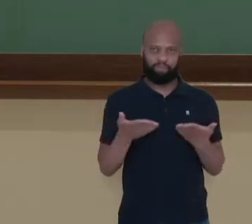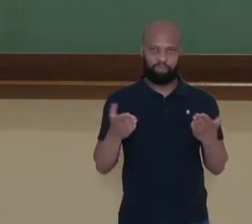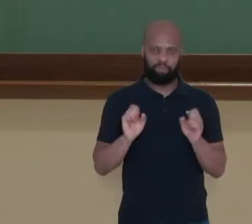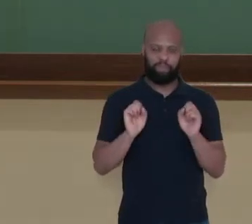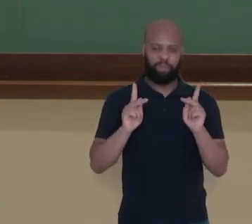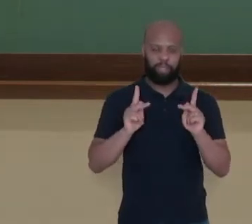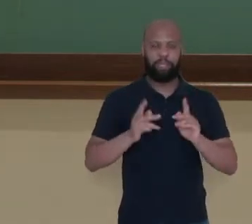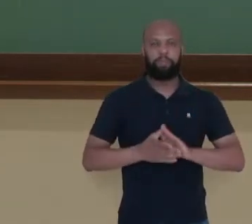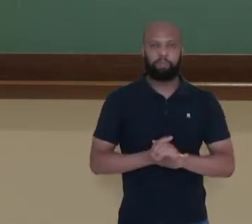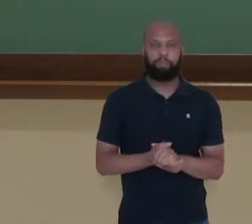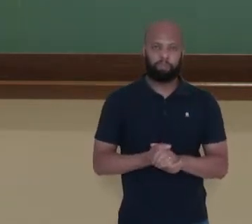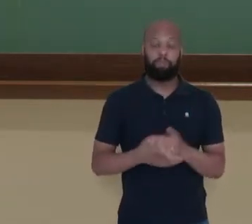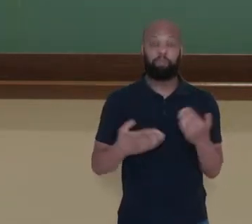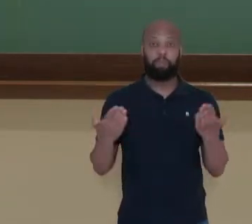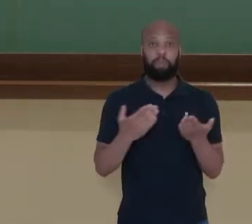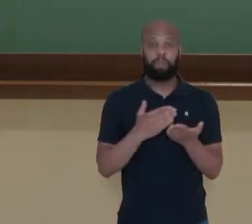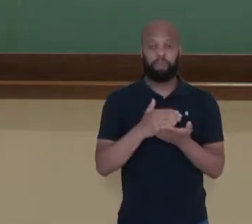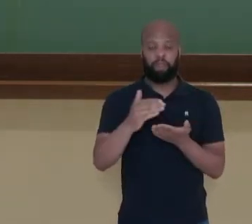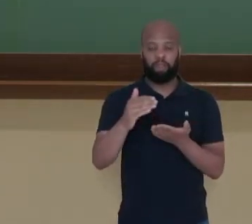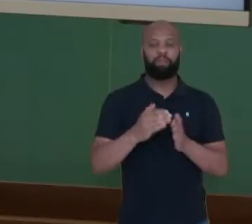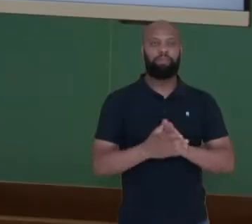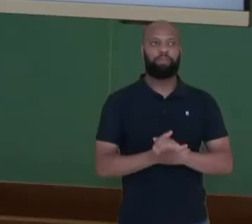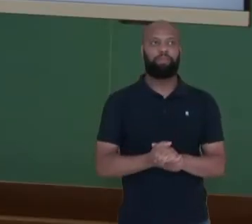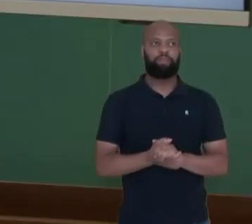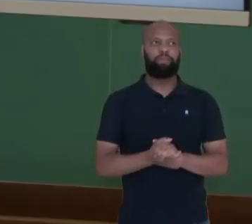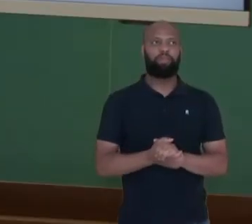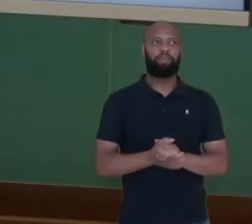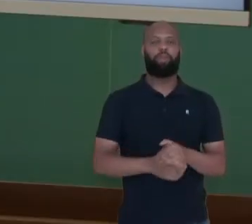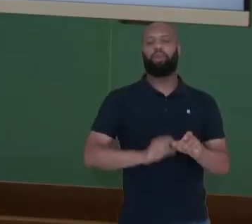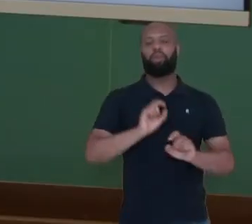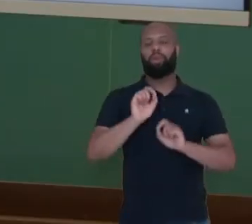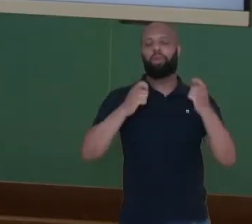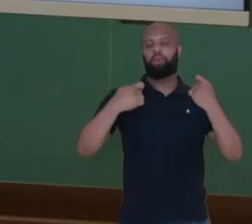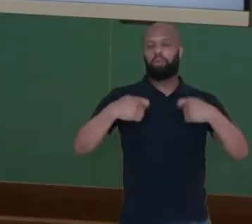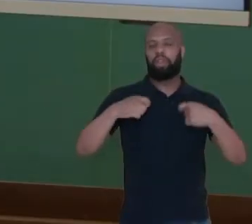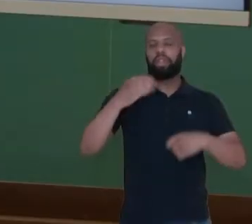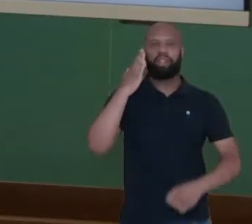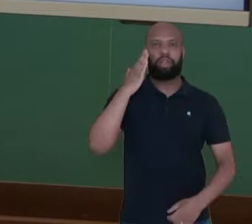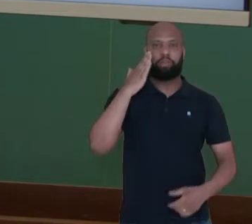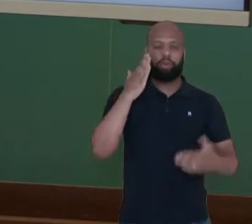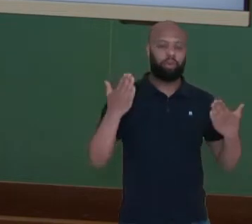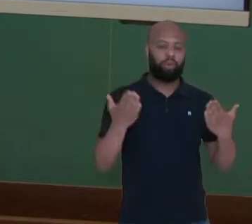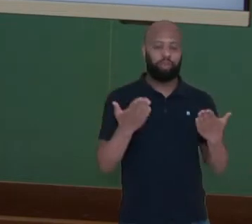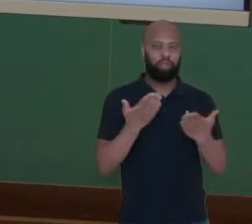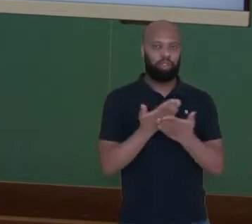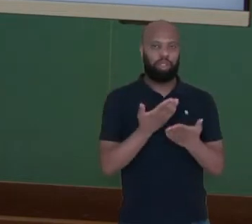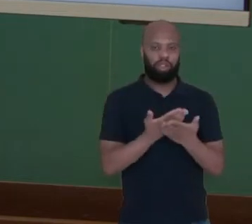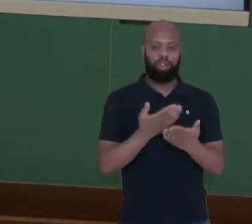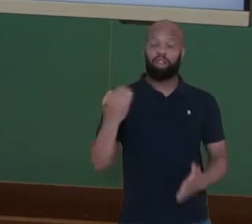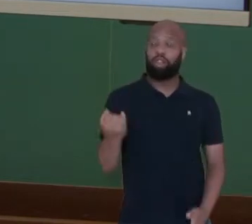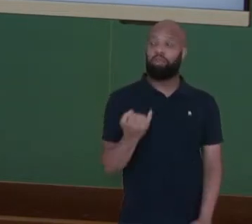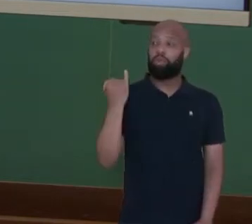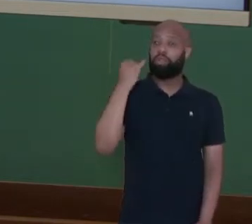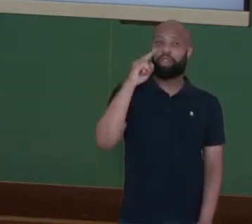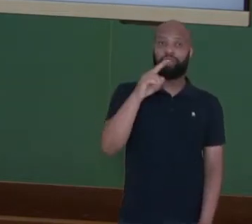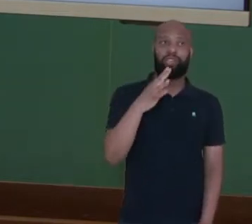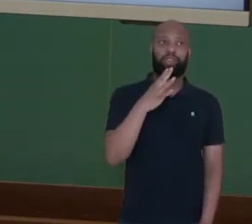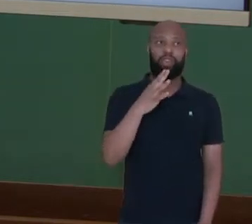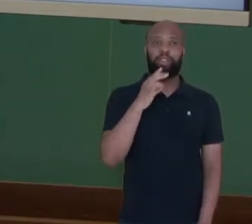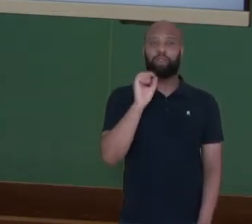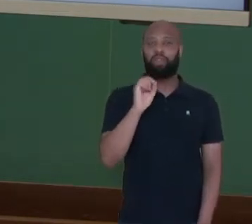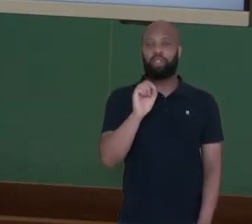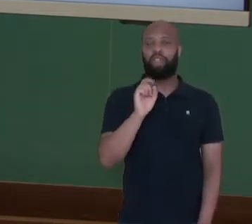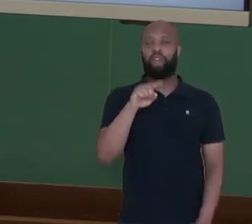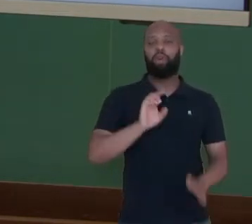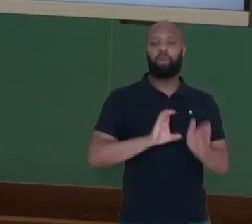meus queridos? Vamos lá comigo então. Bem, o que nós precisamos saber para essa aula? É importante que você conheça o conceito de